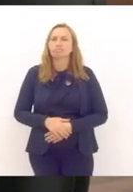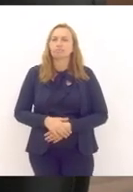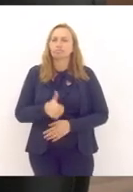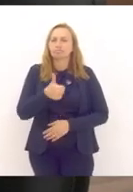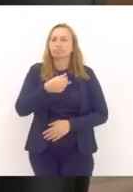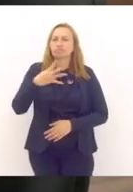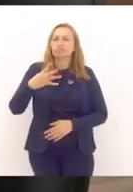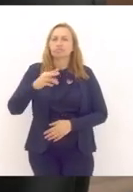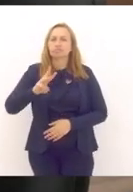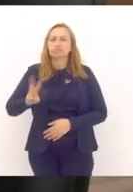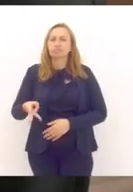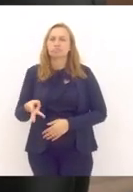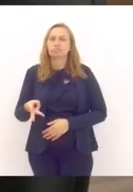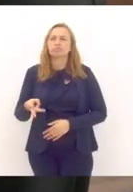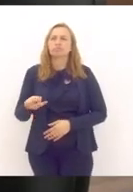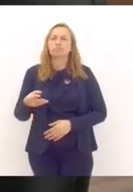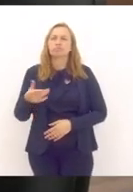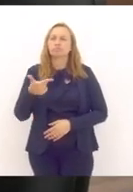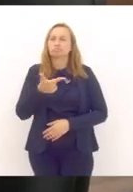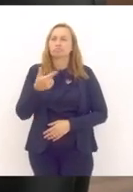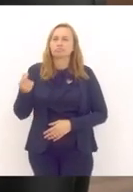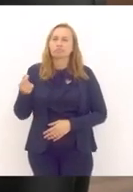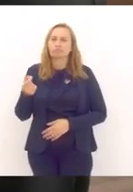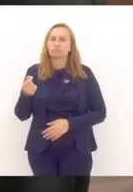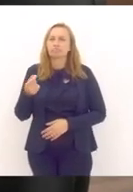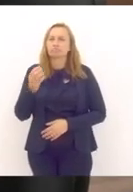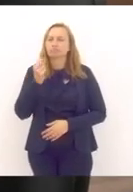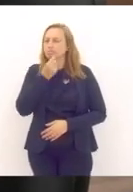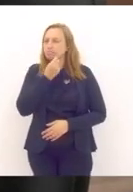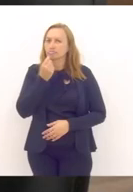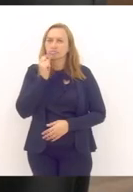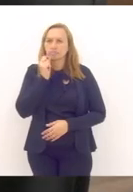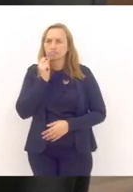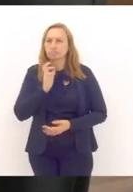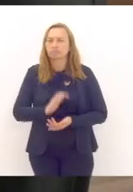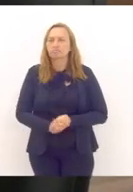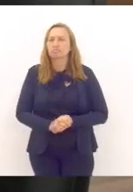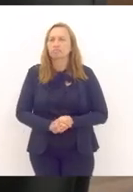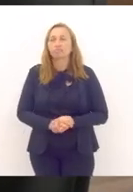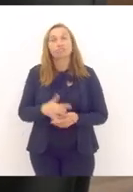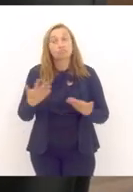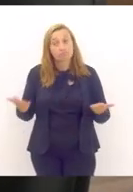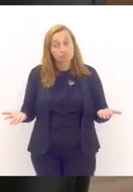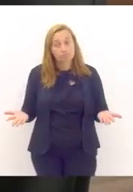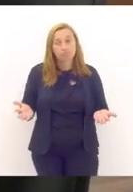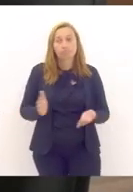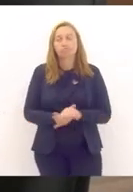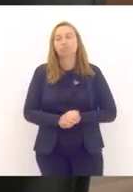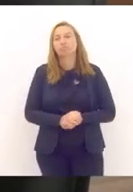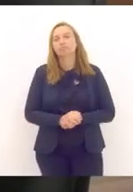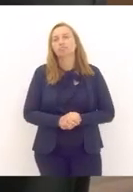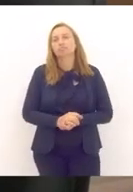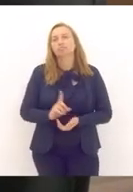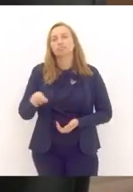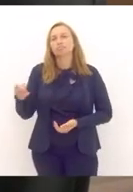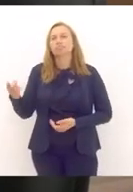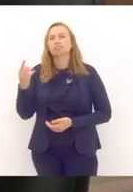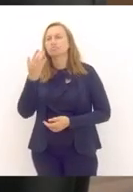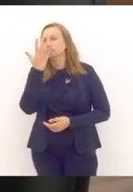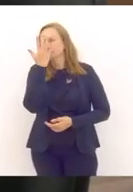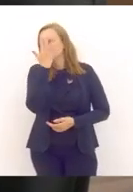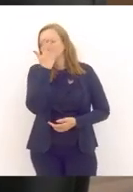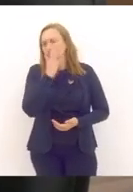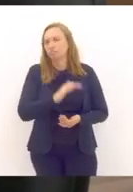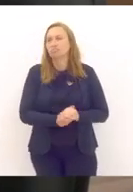14 milhões, chegando a 200 milhões em setembro. Então, e a partir de fevereiro,